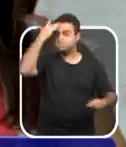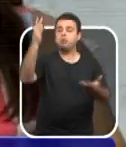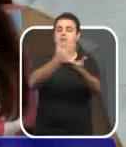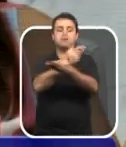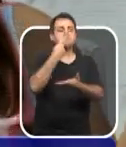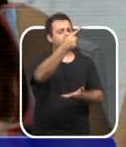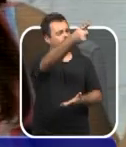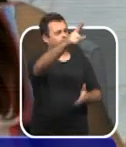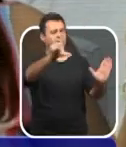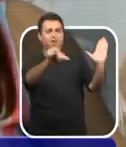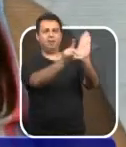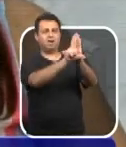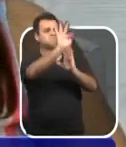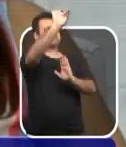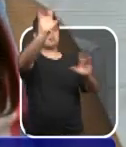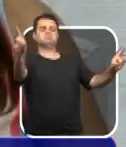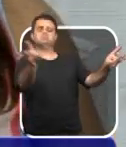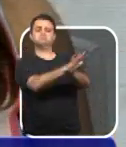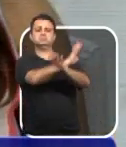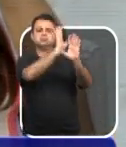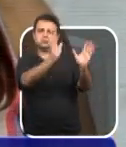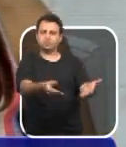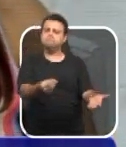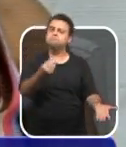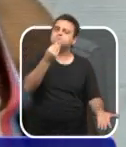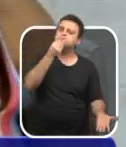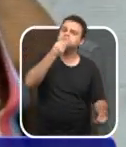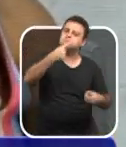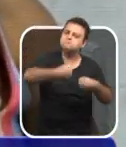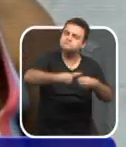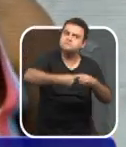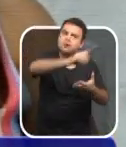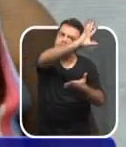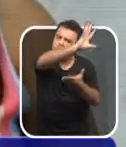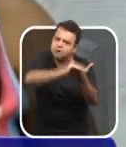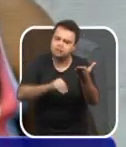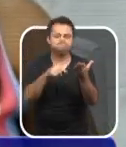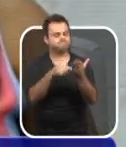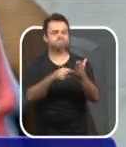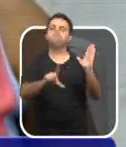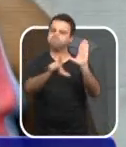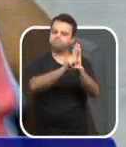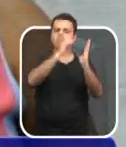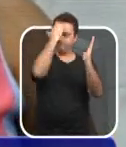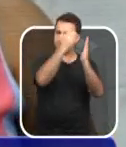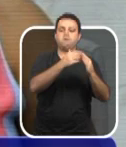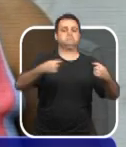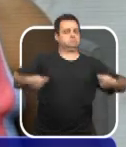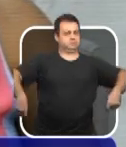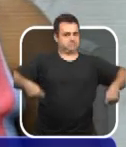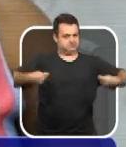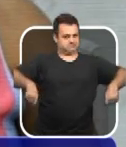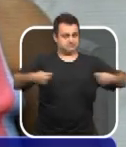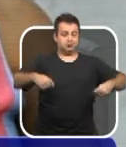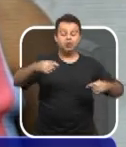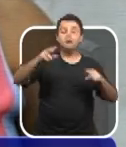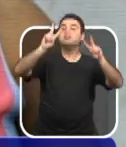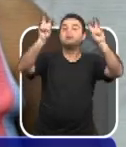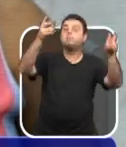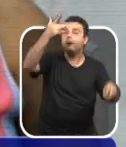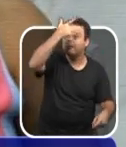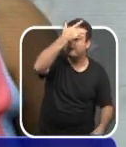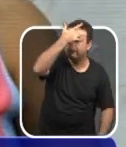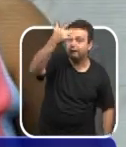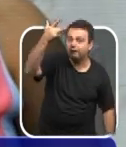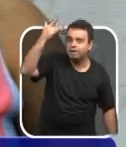lei federal. Ótimo, então ela me dá respaldo para que o meu município seja cumprido, né? Então a saúde mental